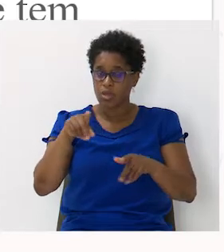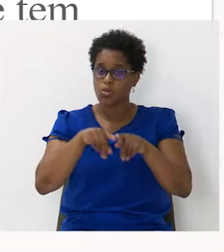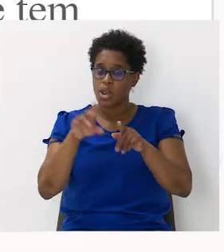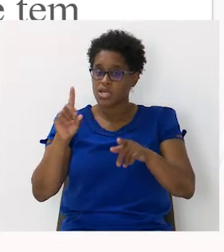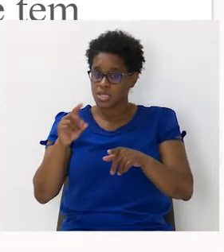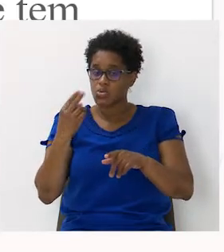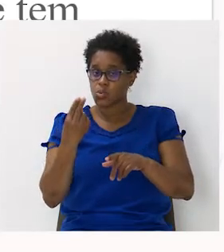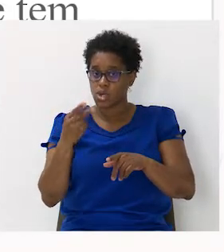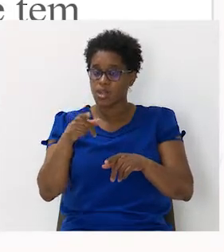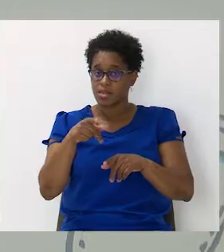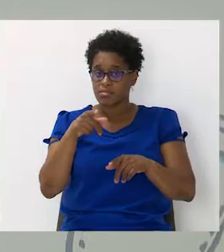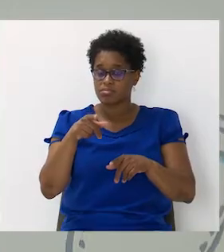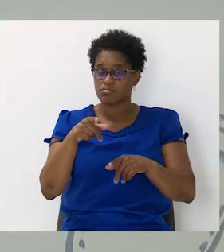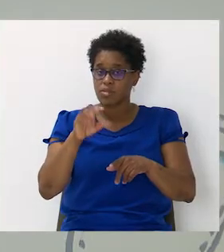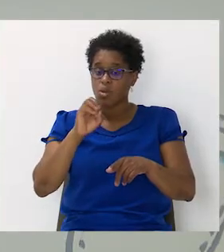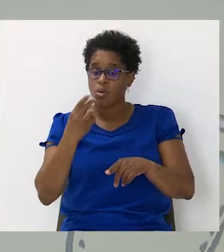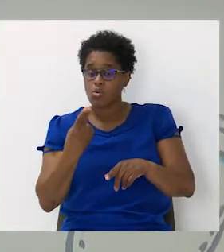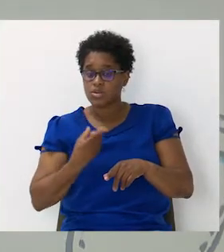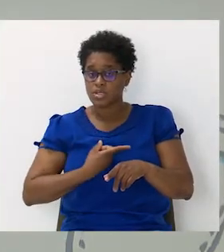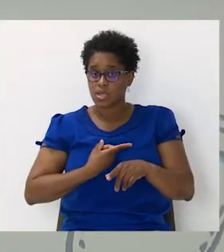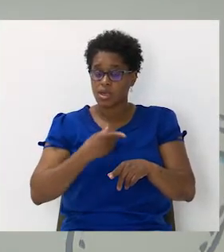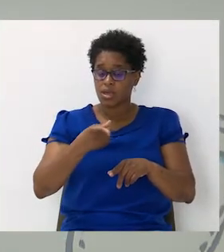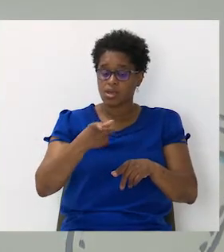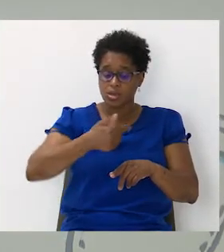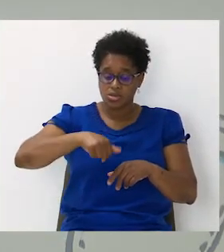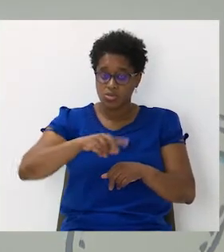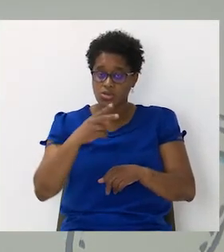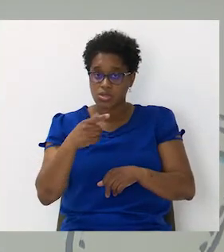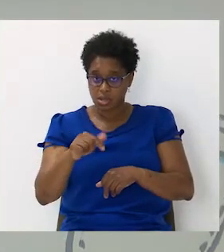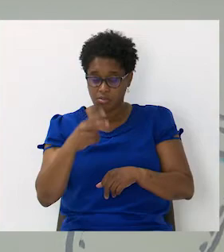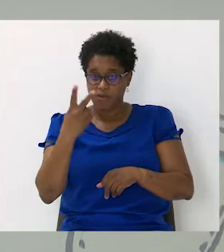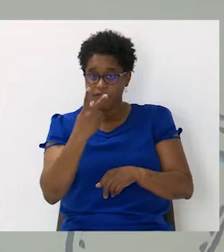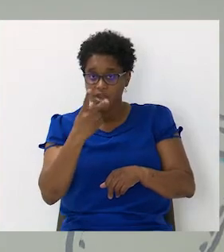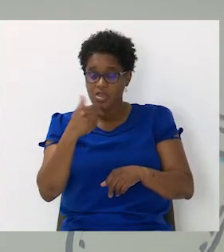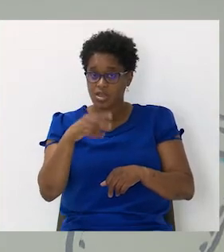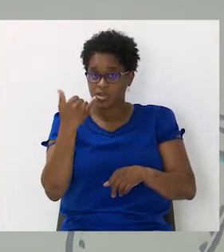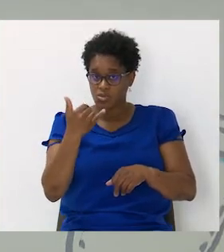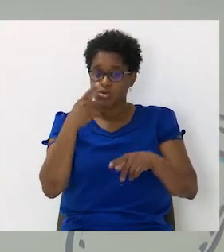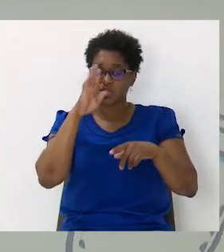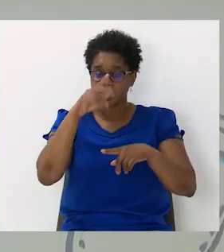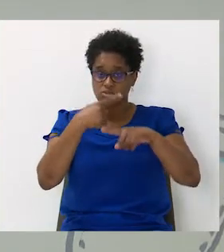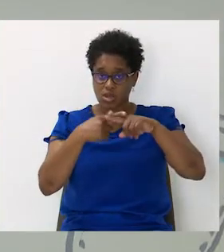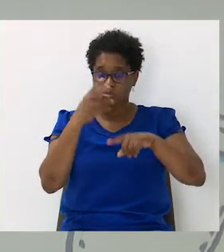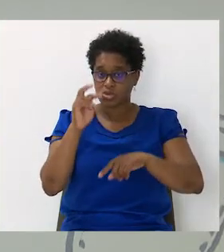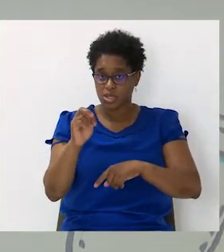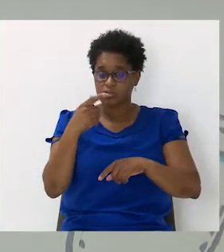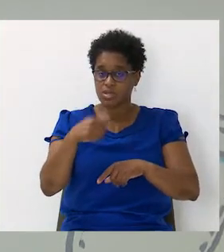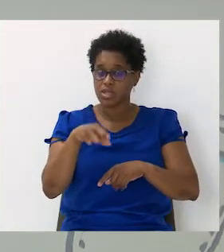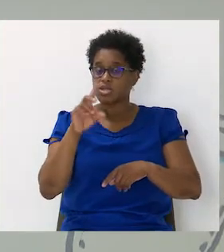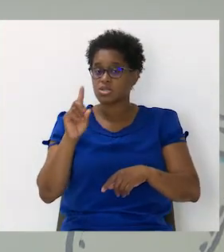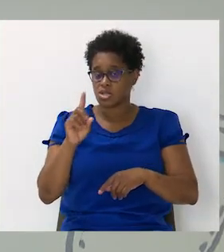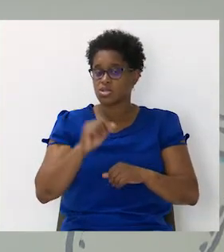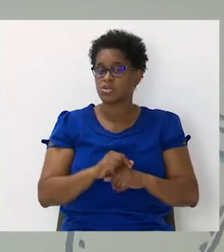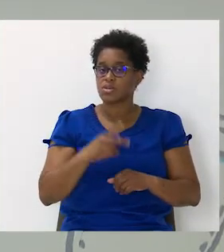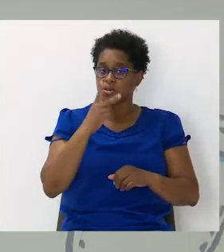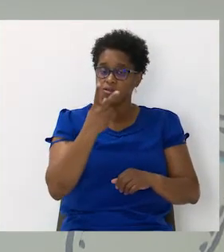lembrem-se, aqui nós temos, se V tem 2 unidades, se multiplicarmos por 3, então vamos ter 6.